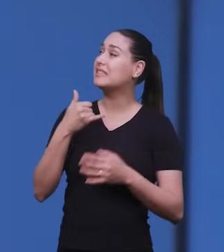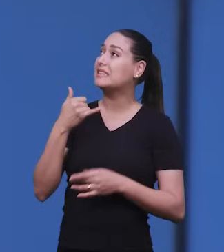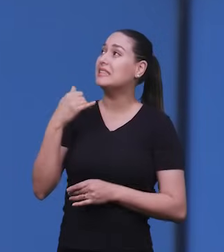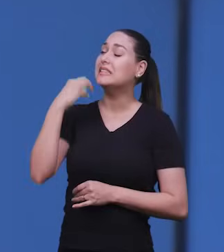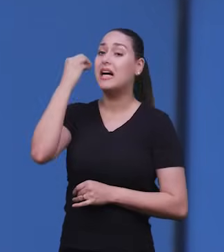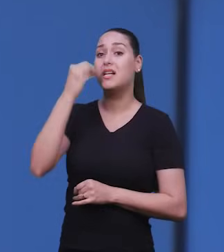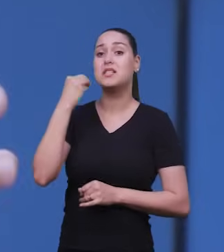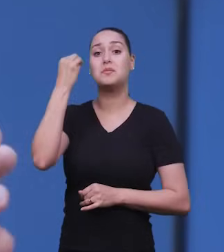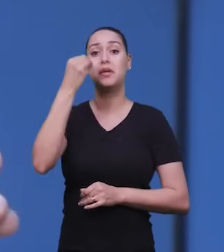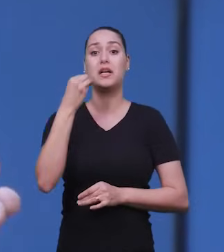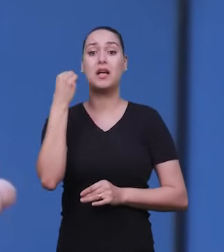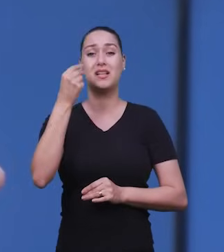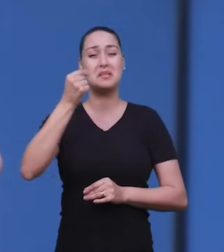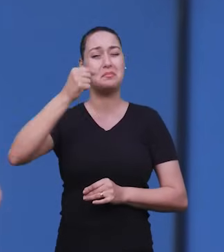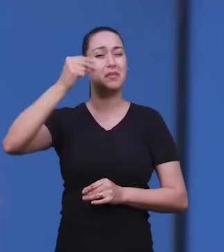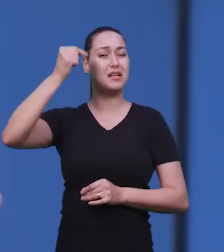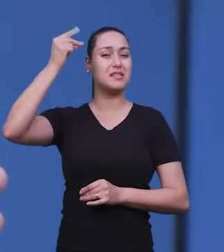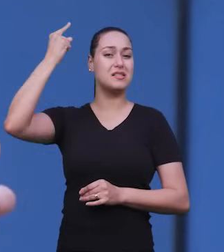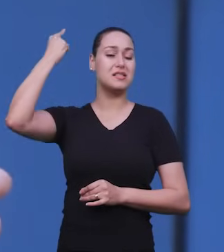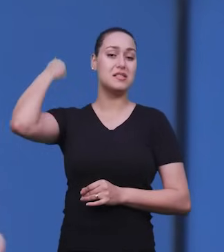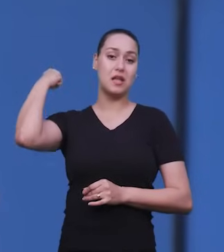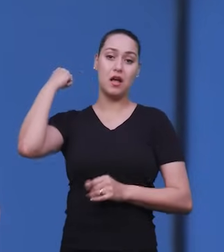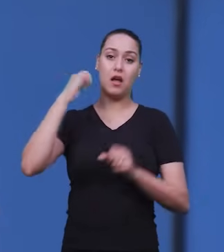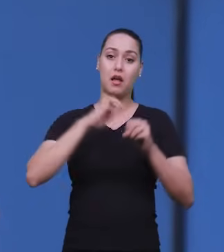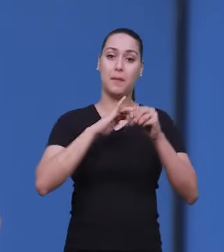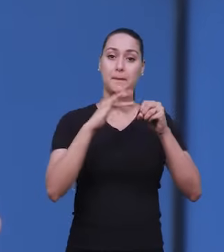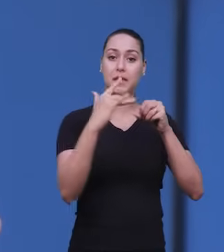teve lá no começo da pandemia,